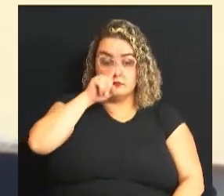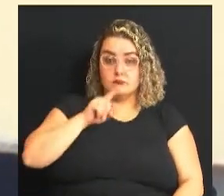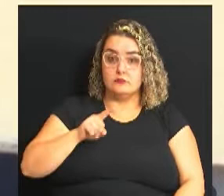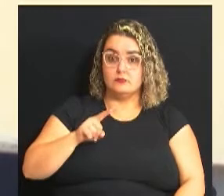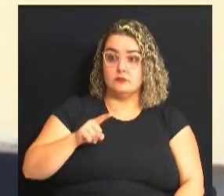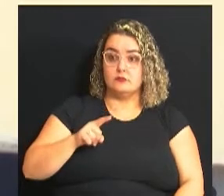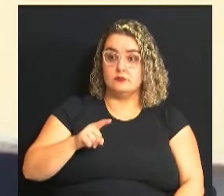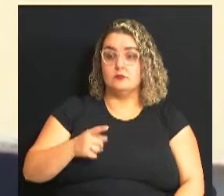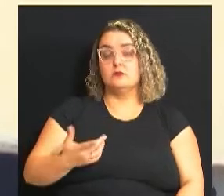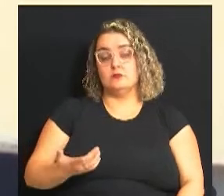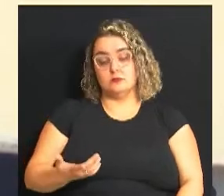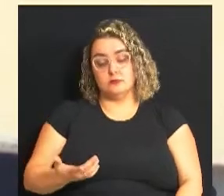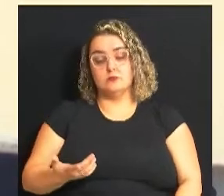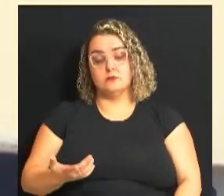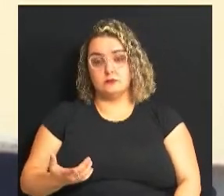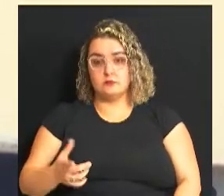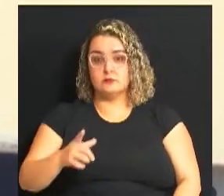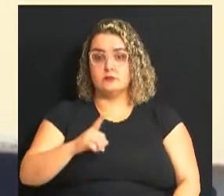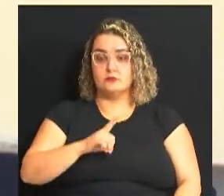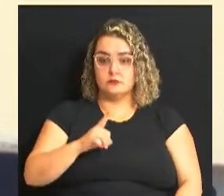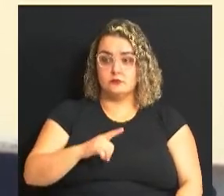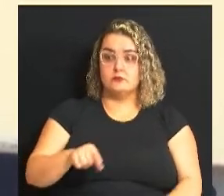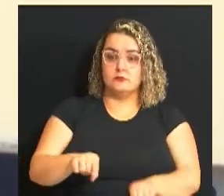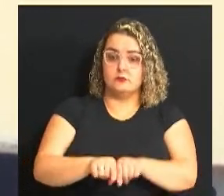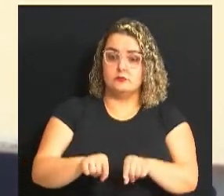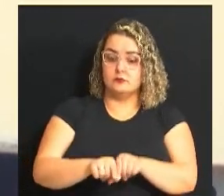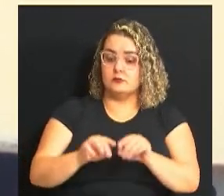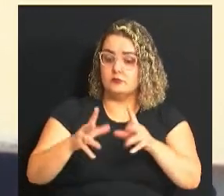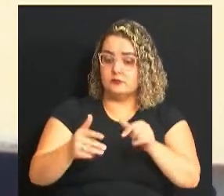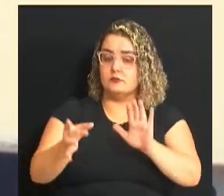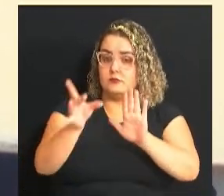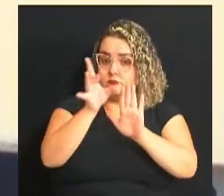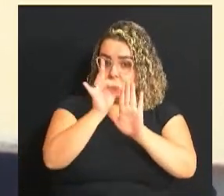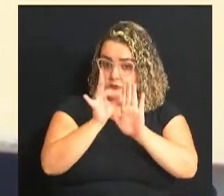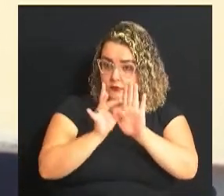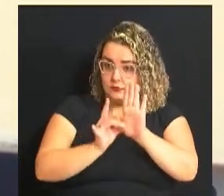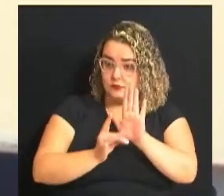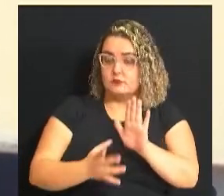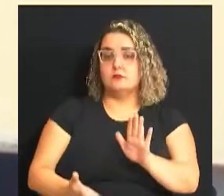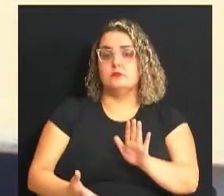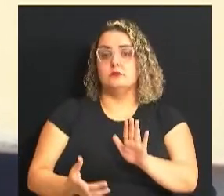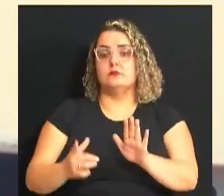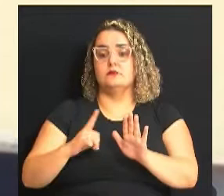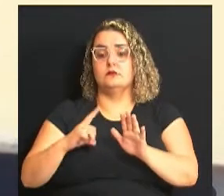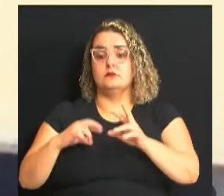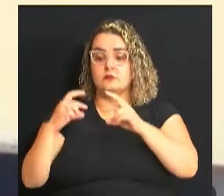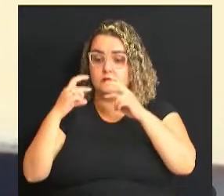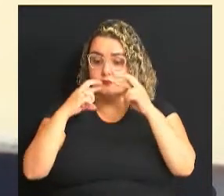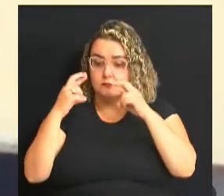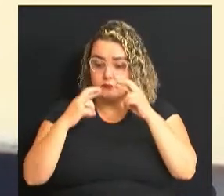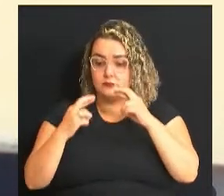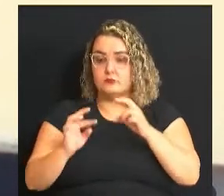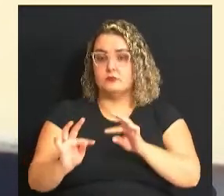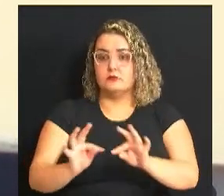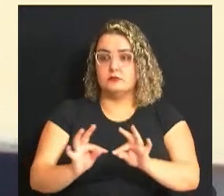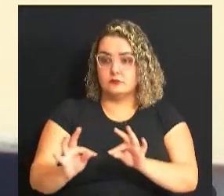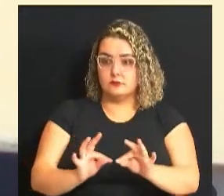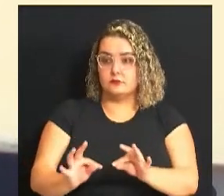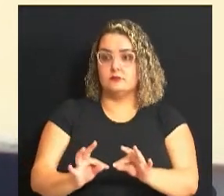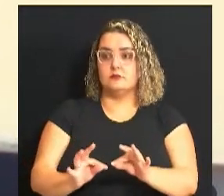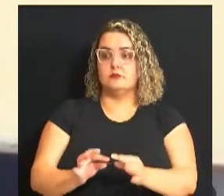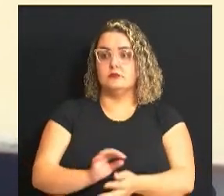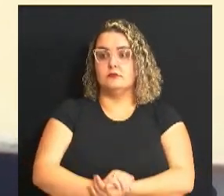esse também vai tá presente. E tem toda uma análise técnica em cima disso.